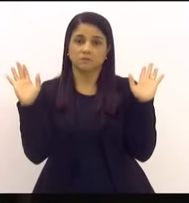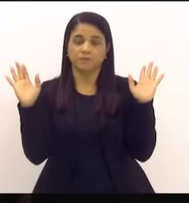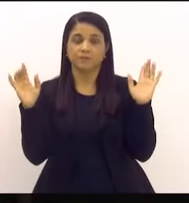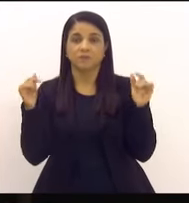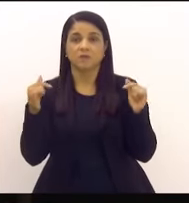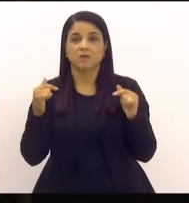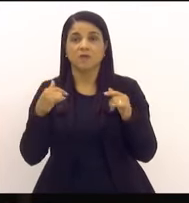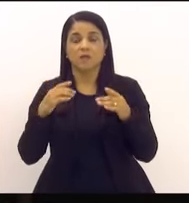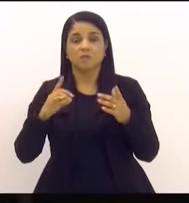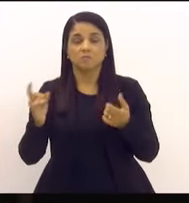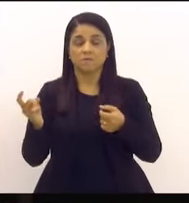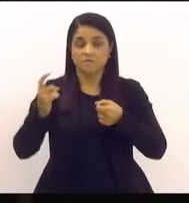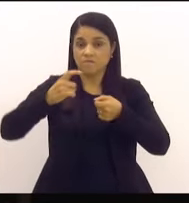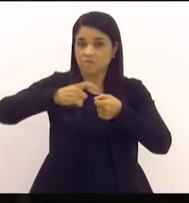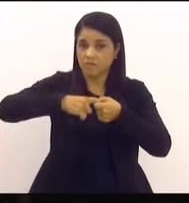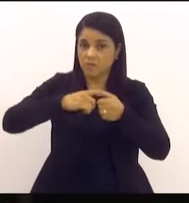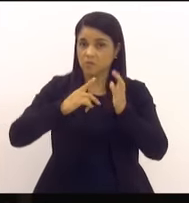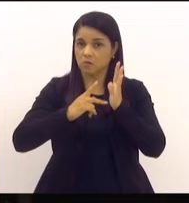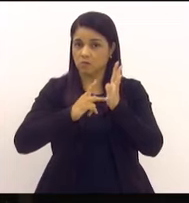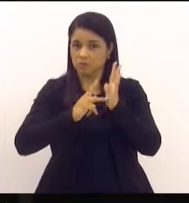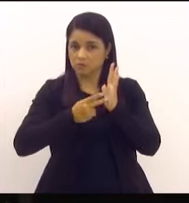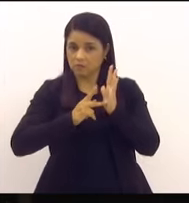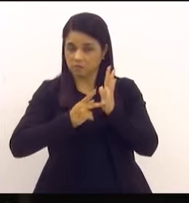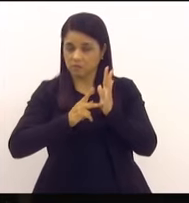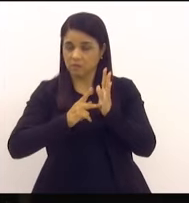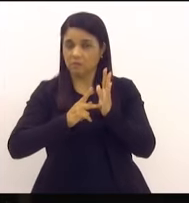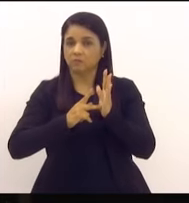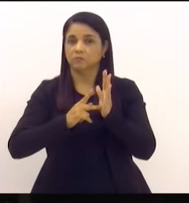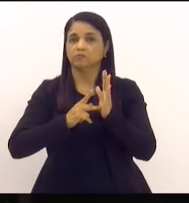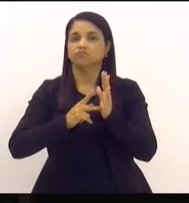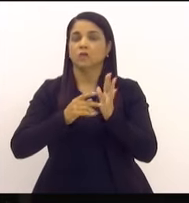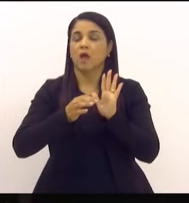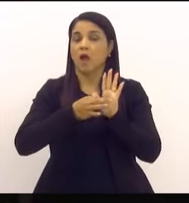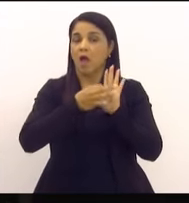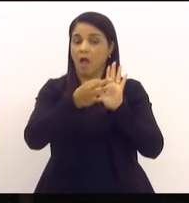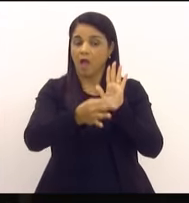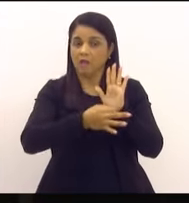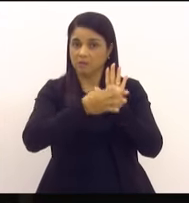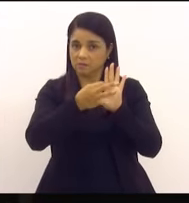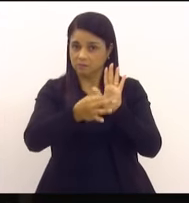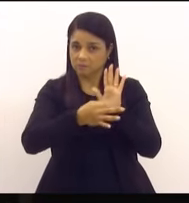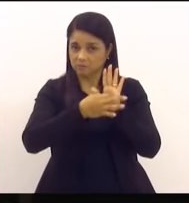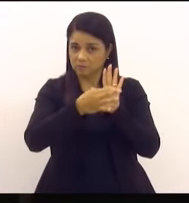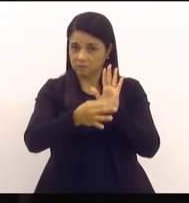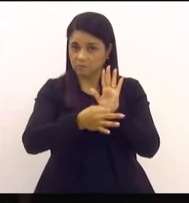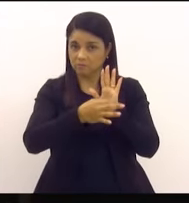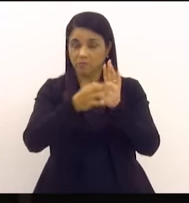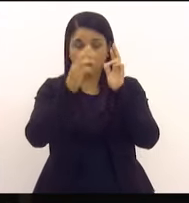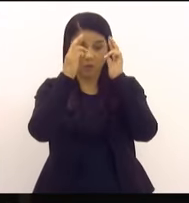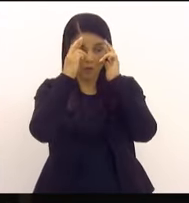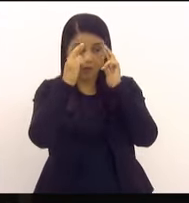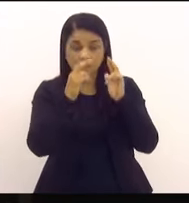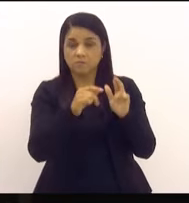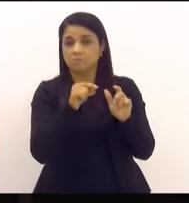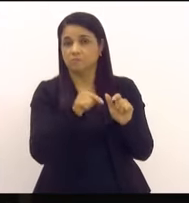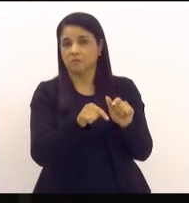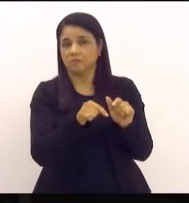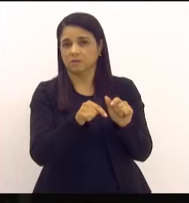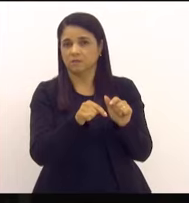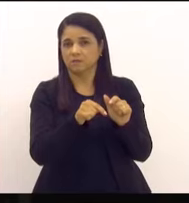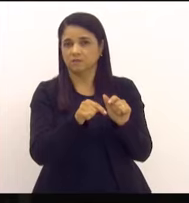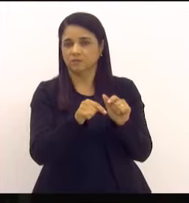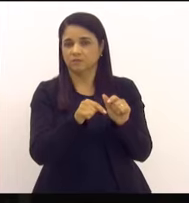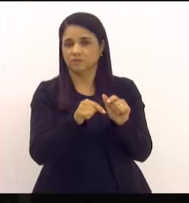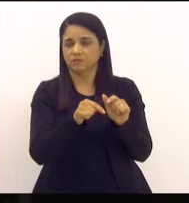me filio aos sindicatos e àqueles que fazem a crítica simplesmente no que diz respeito à forma assodada,